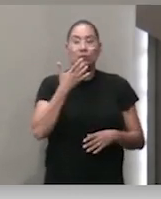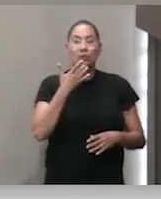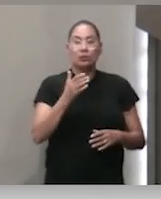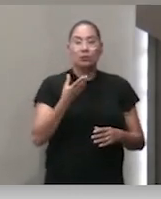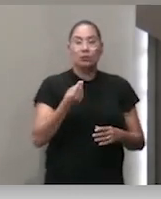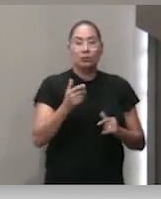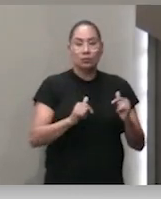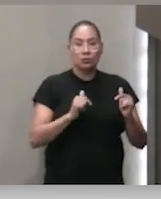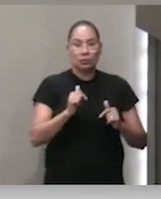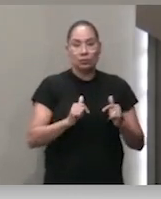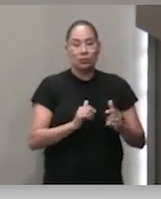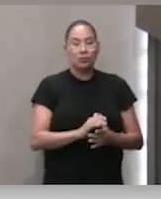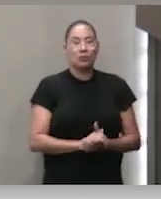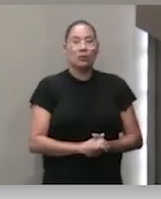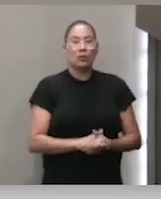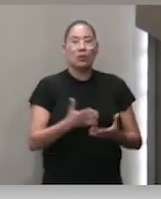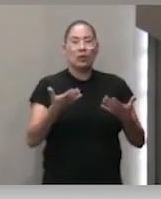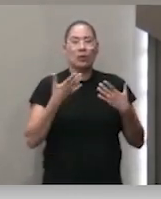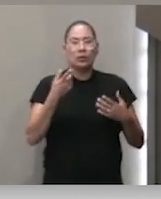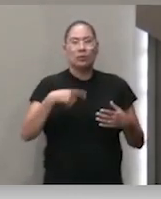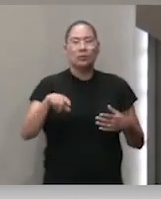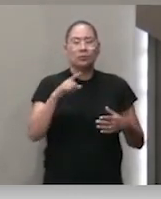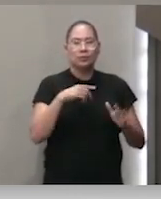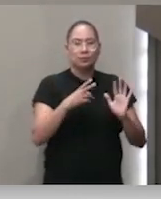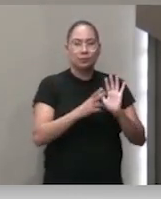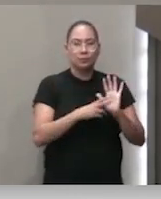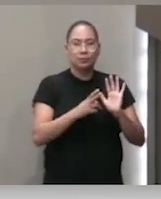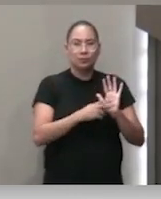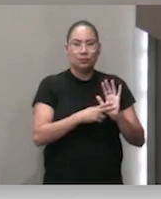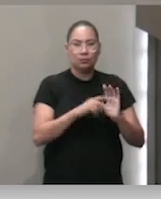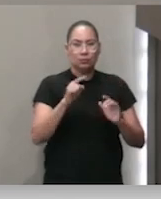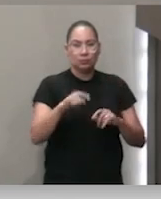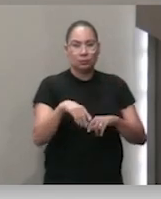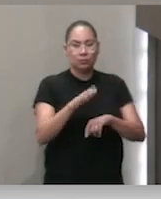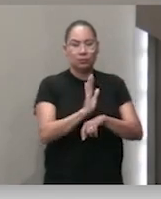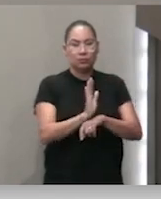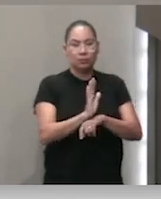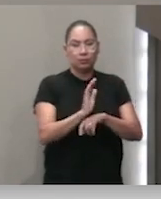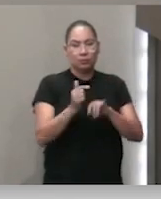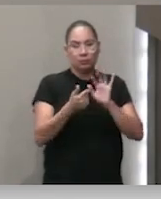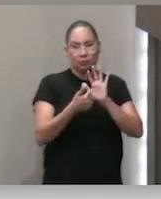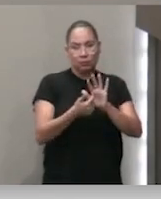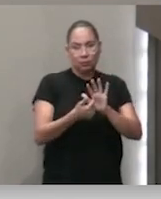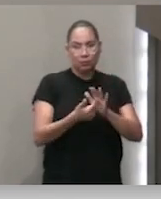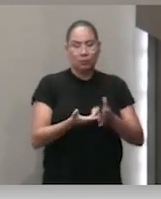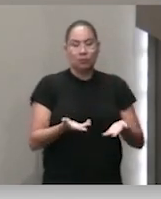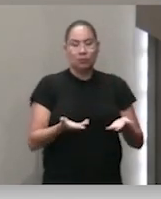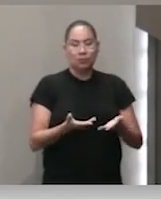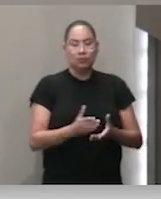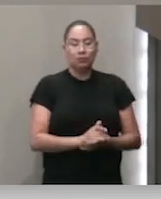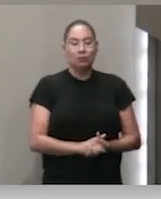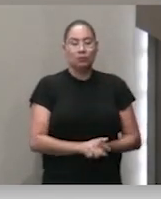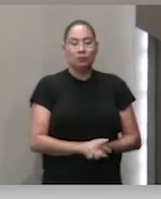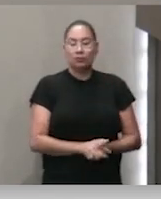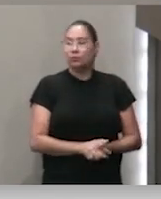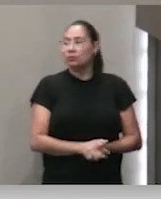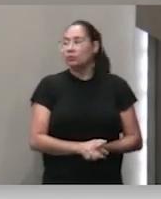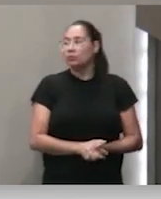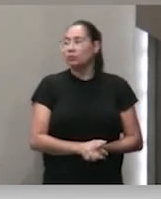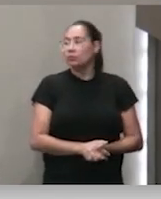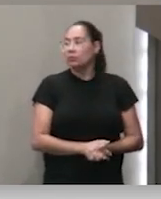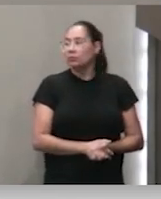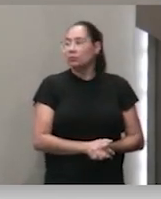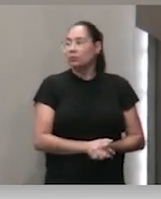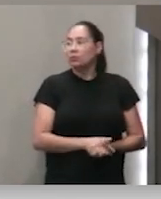trabalho. Pessoal, queria que vocês prestassem atenção nesse vídeo que eu vou mostrar para vocês. Faz favor, Miqueias.